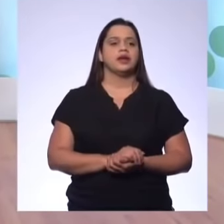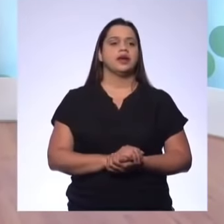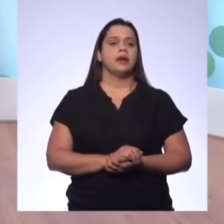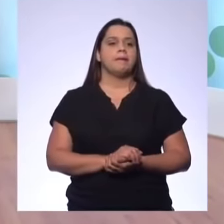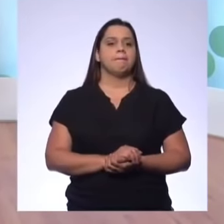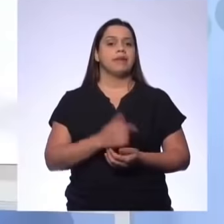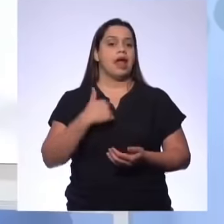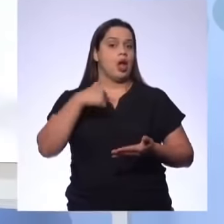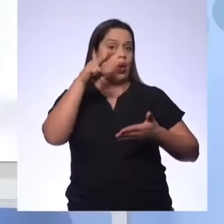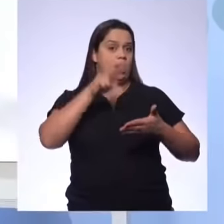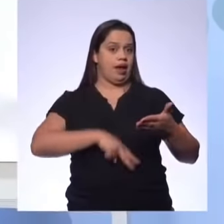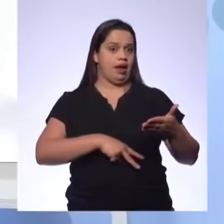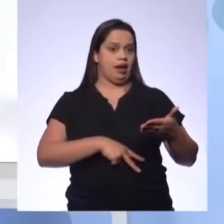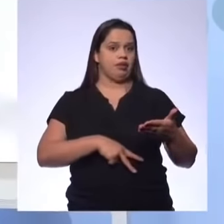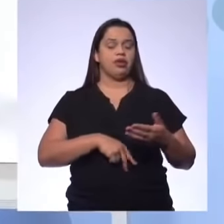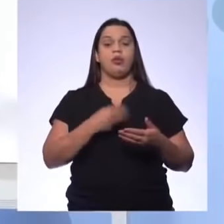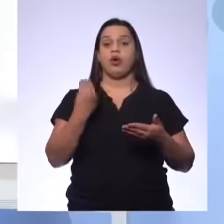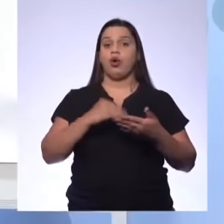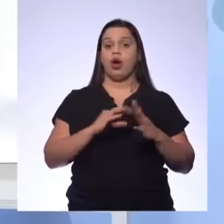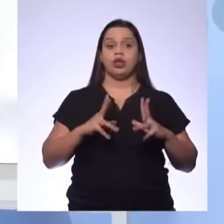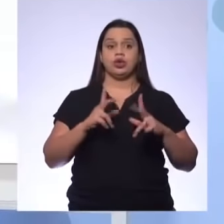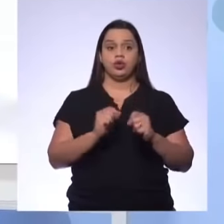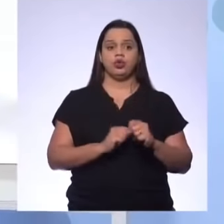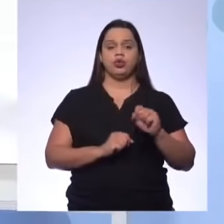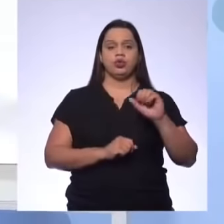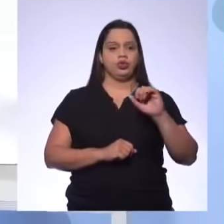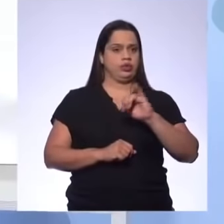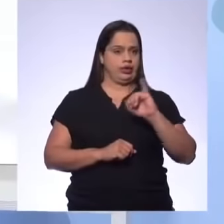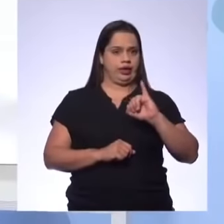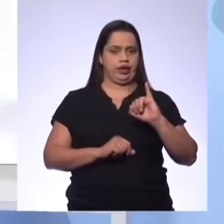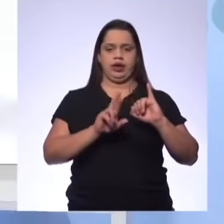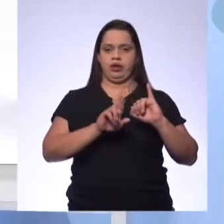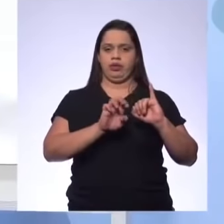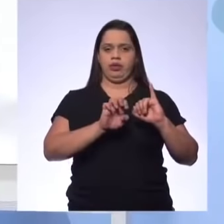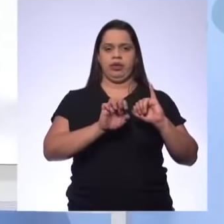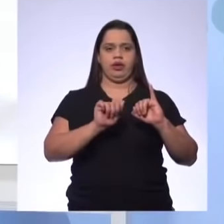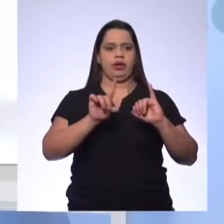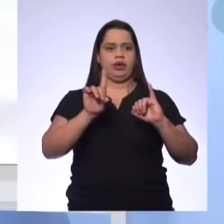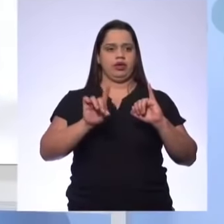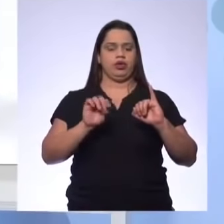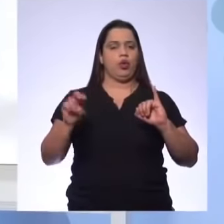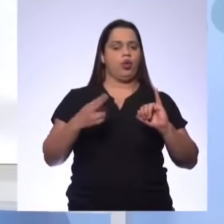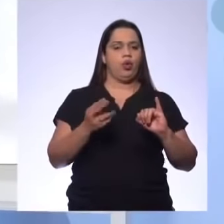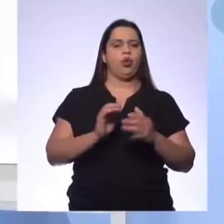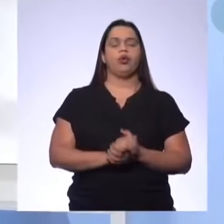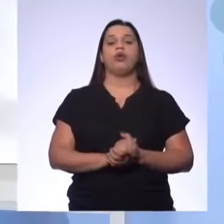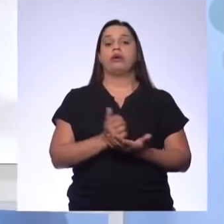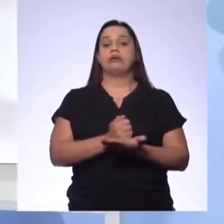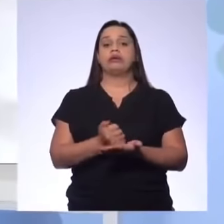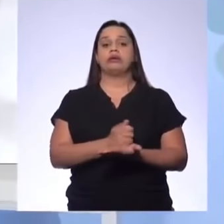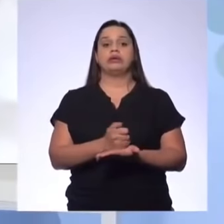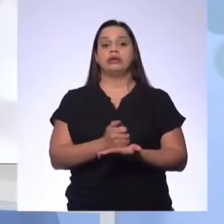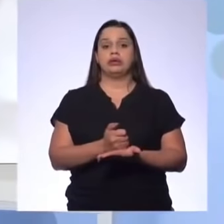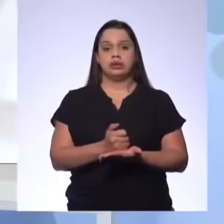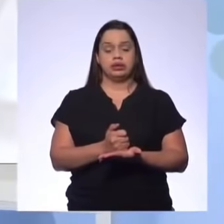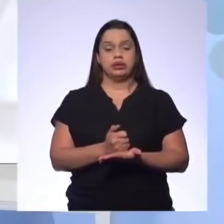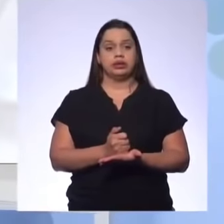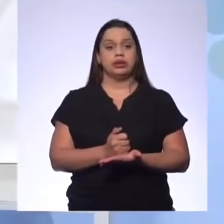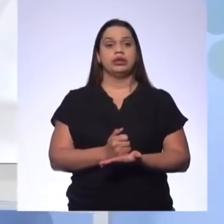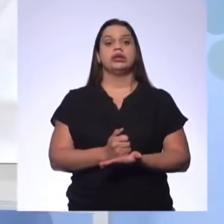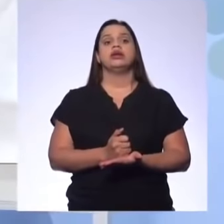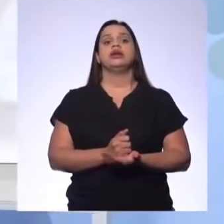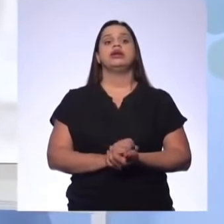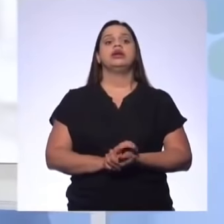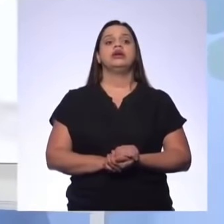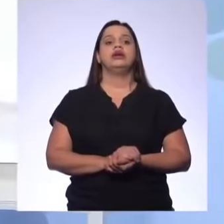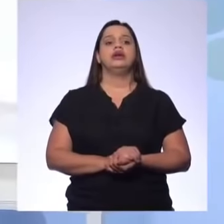Play ai play vídeo game não é isso que tá isso videogames aí tem que lembrar que videogames em plural né Antônia e